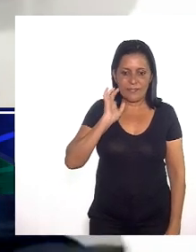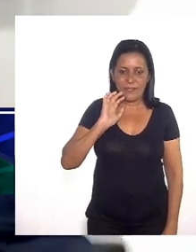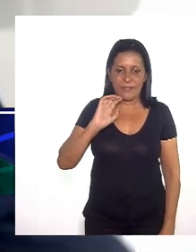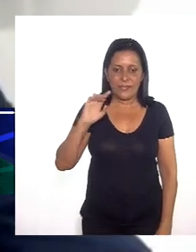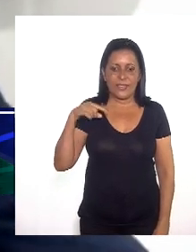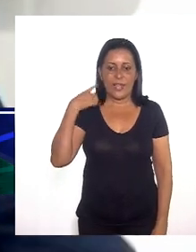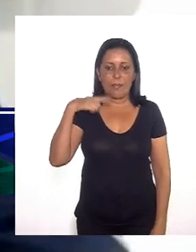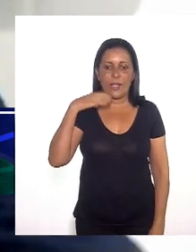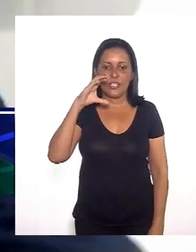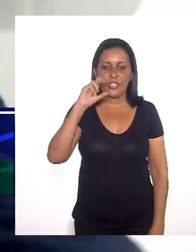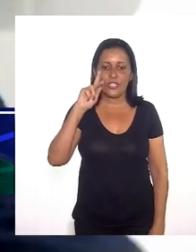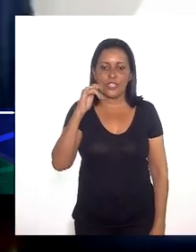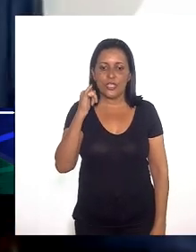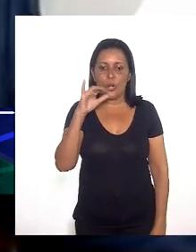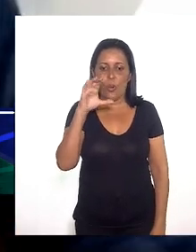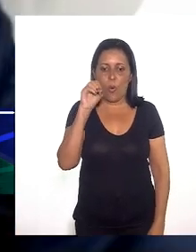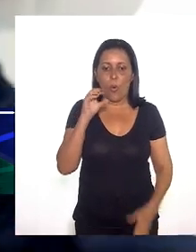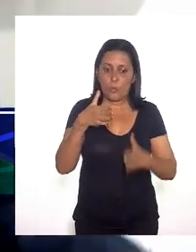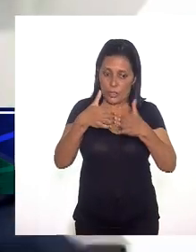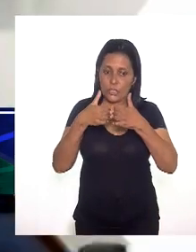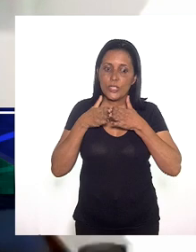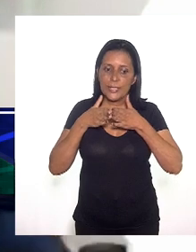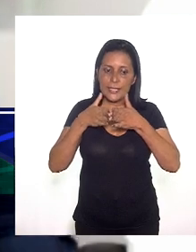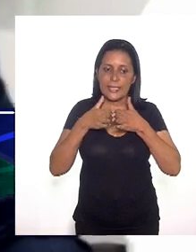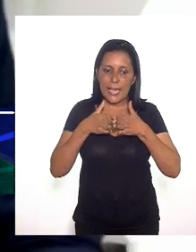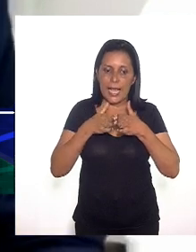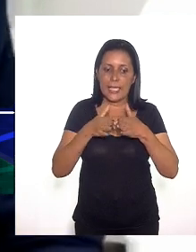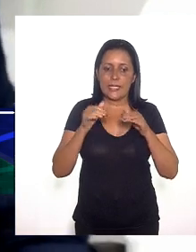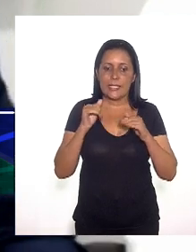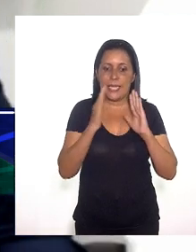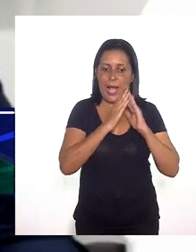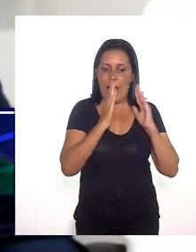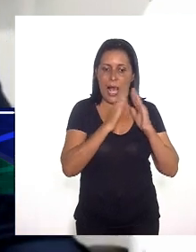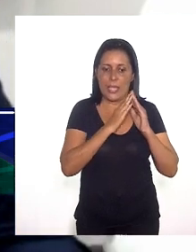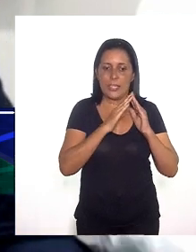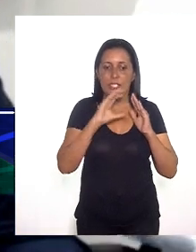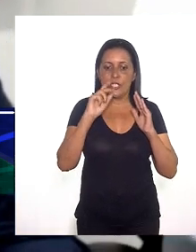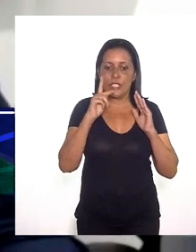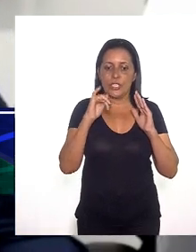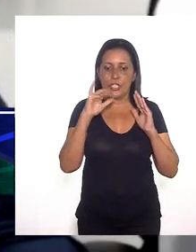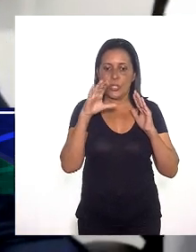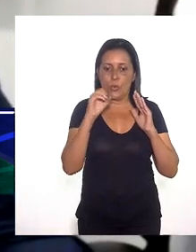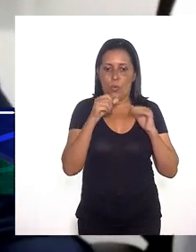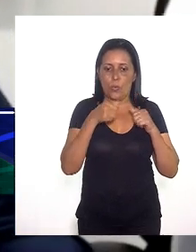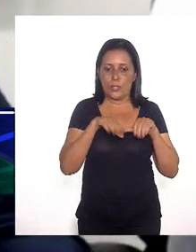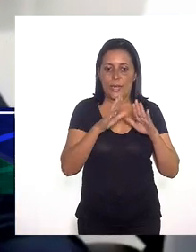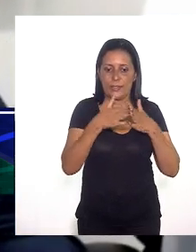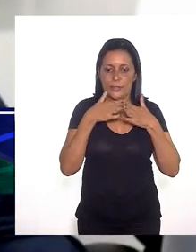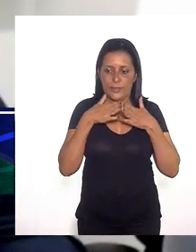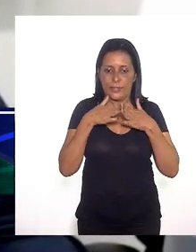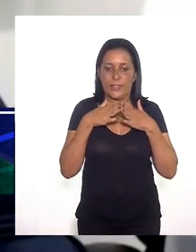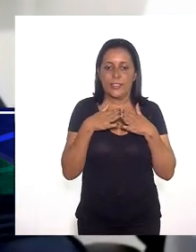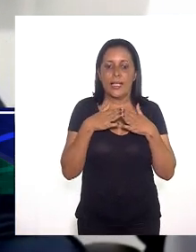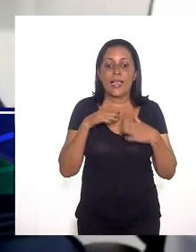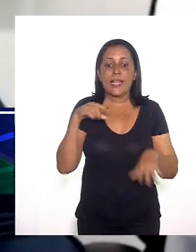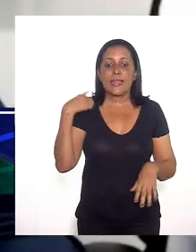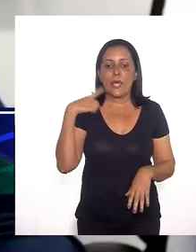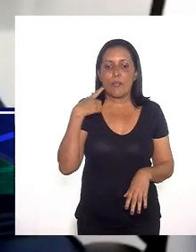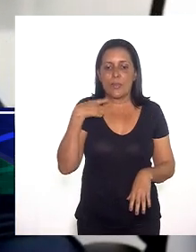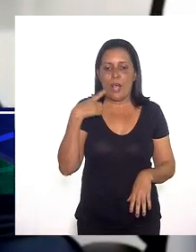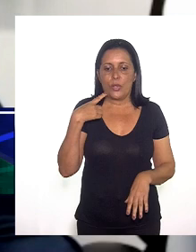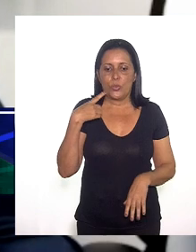Deputado Chico Machado está licenciado. Deputado Chico Machado está licenciado.